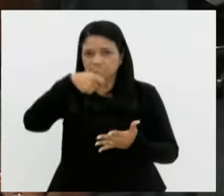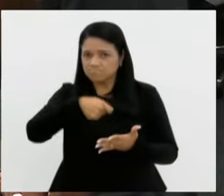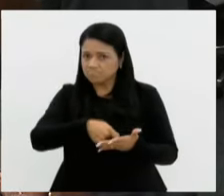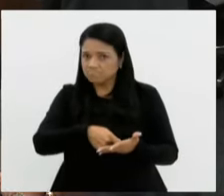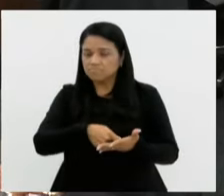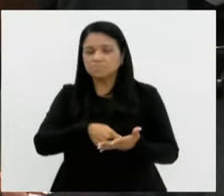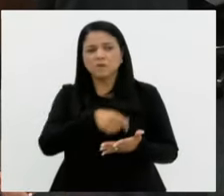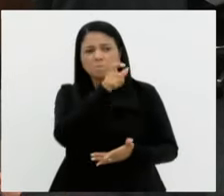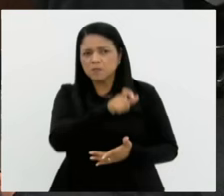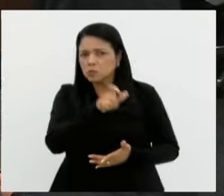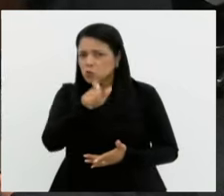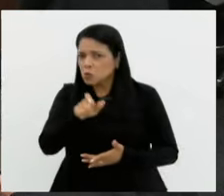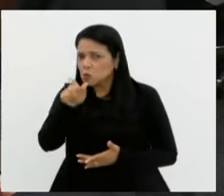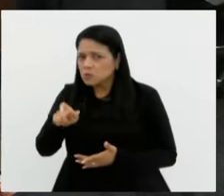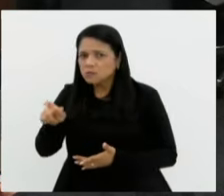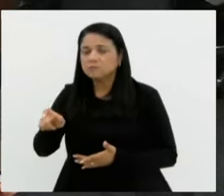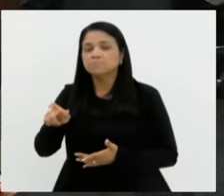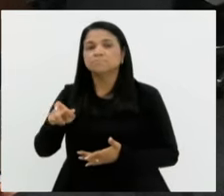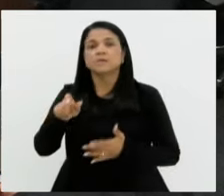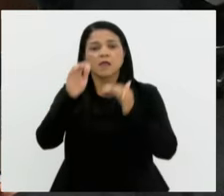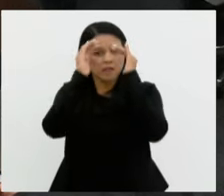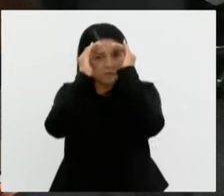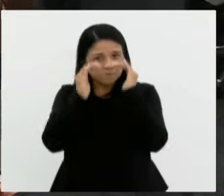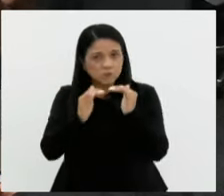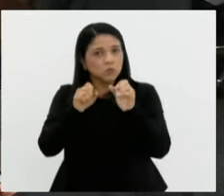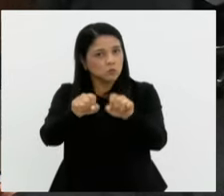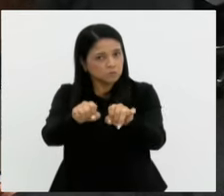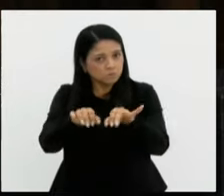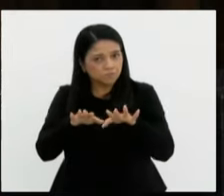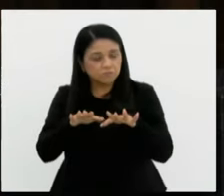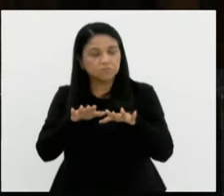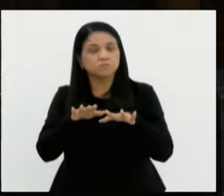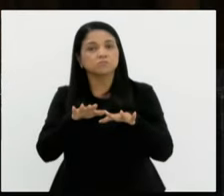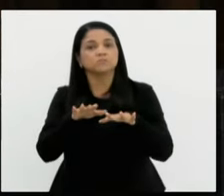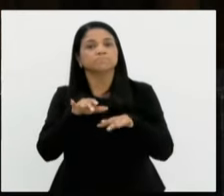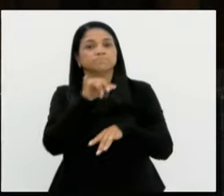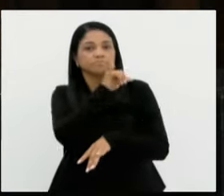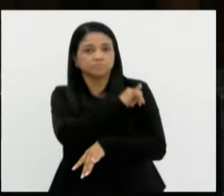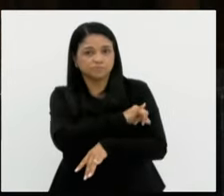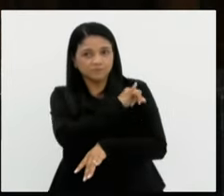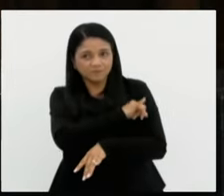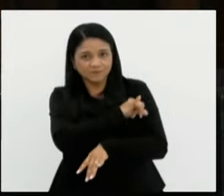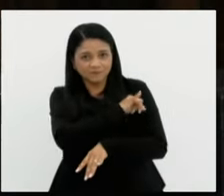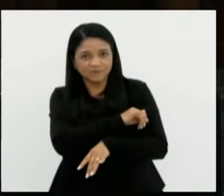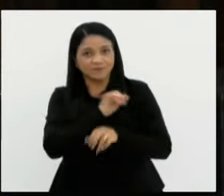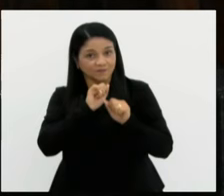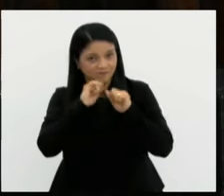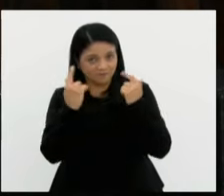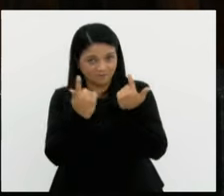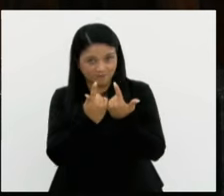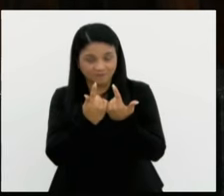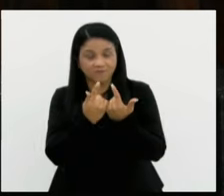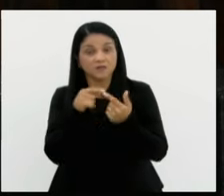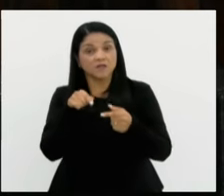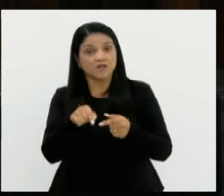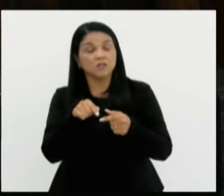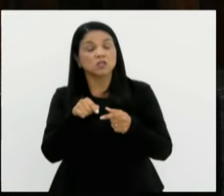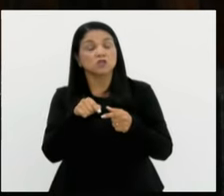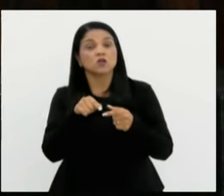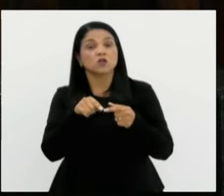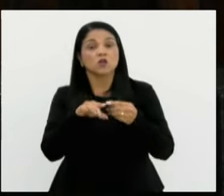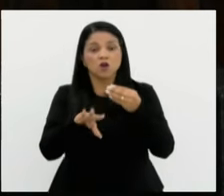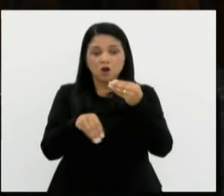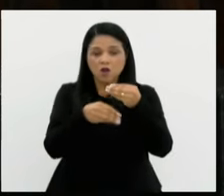pessoas e respeitou o parlamento fluminense quando no dispositivo o deputado Átila Nunes, ele coloca lá,